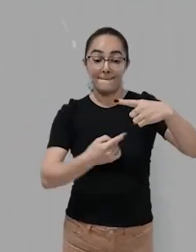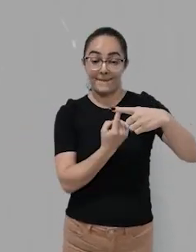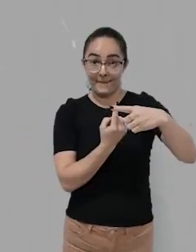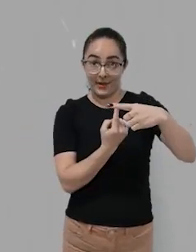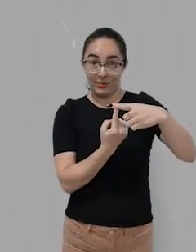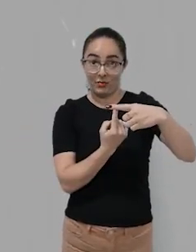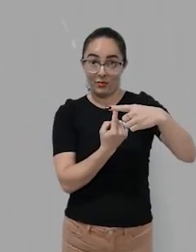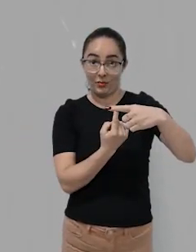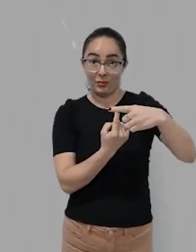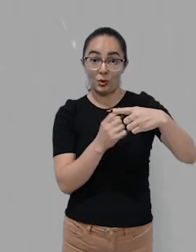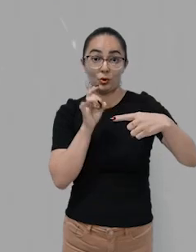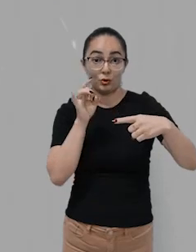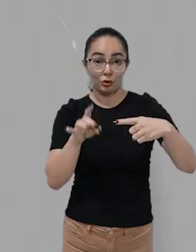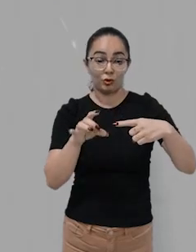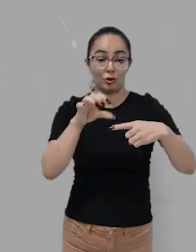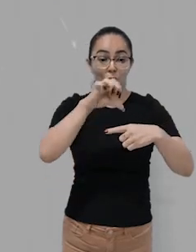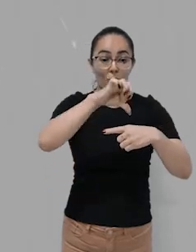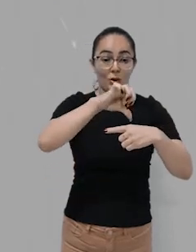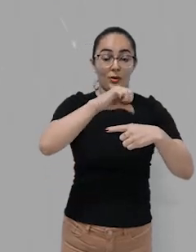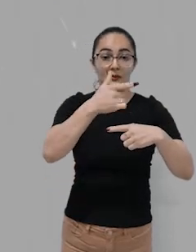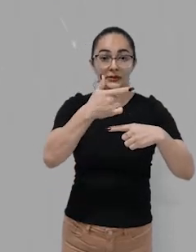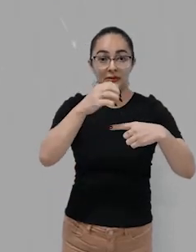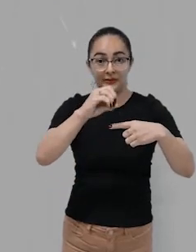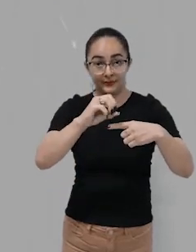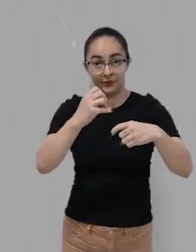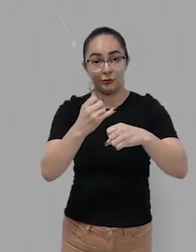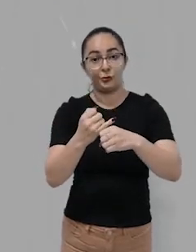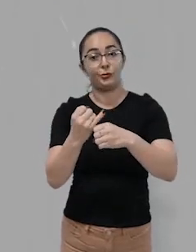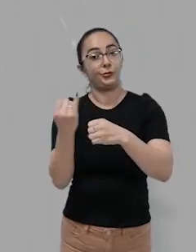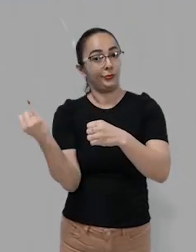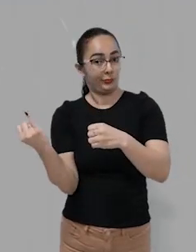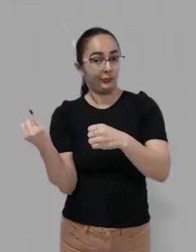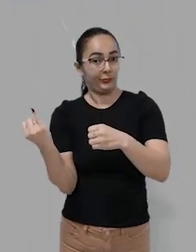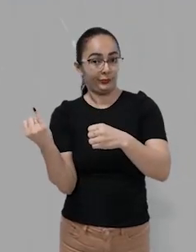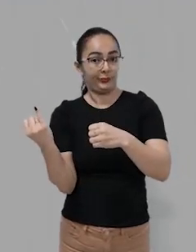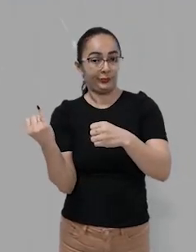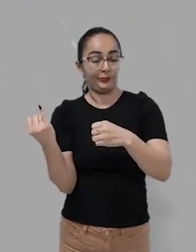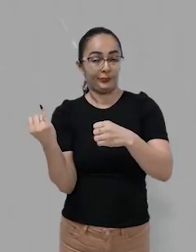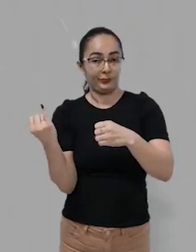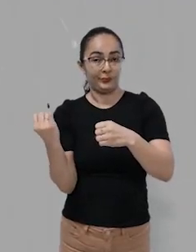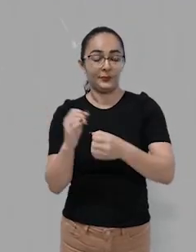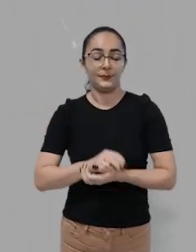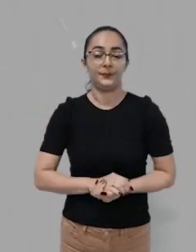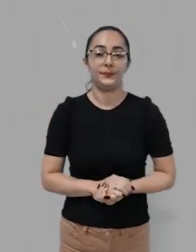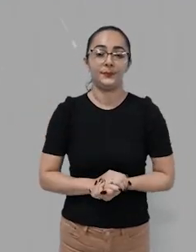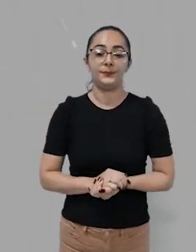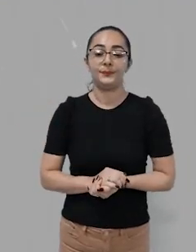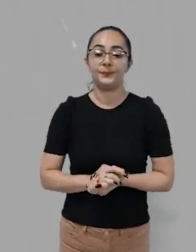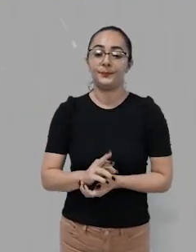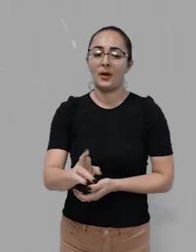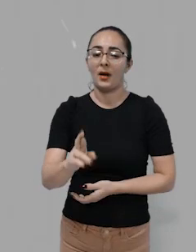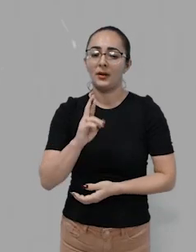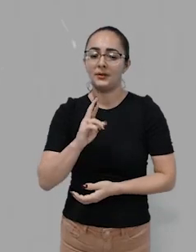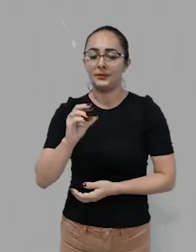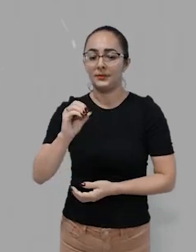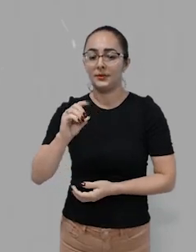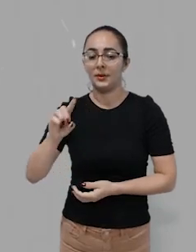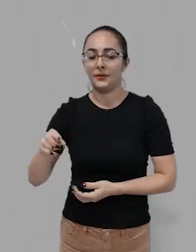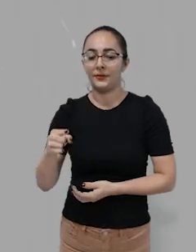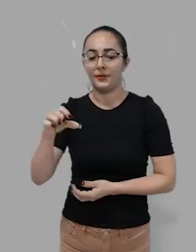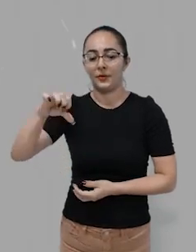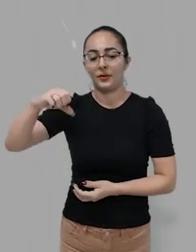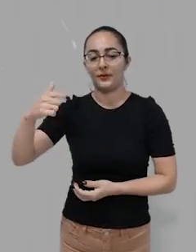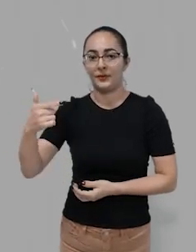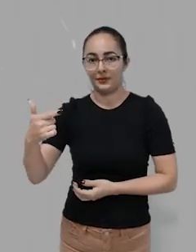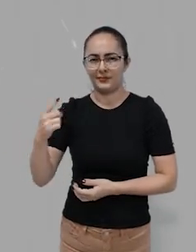920 moléculas foram ionizadas. Então, pegando 920 dividido por 1.000, vai dar 0,92. Olha